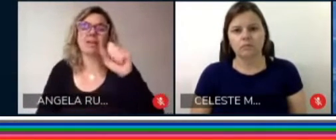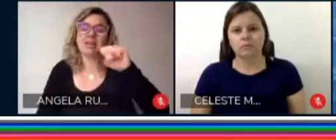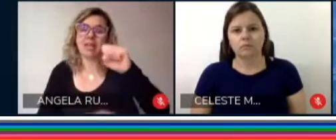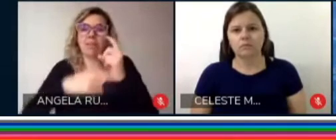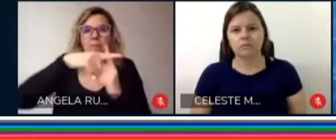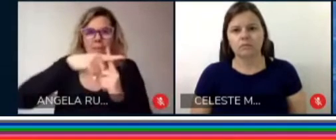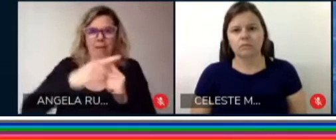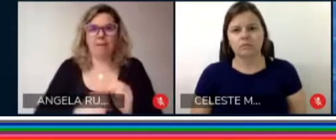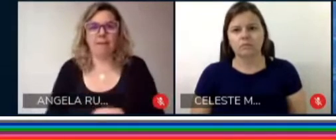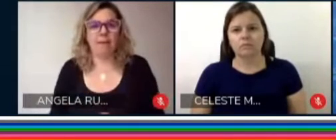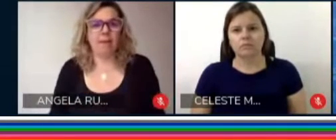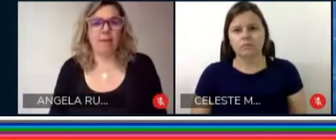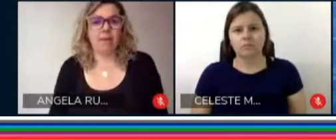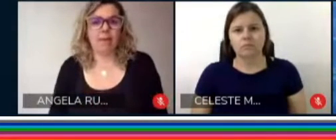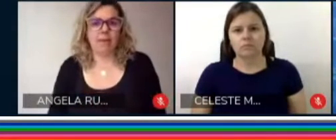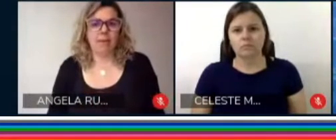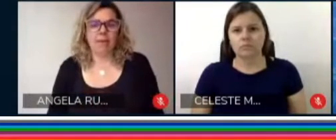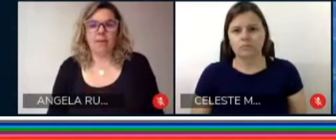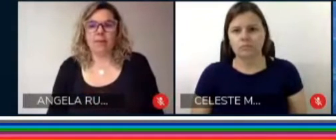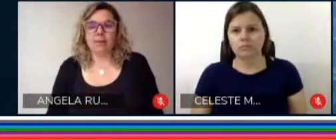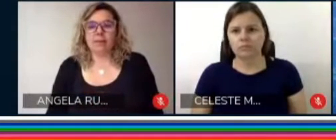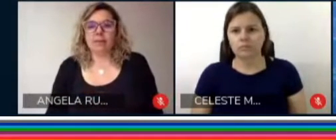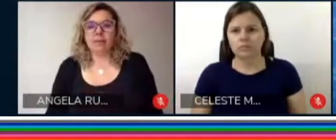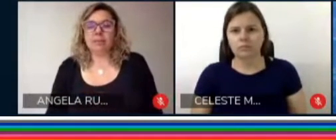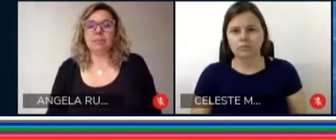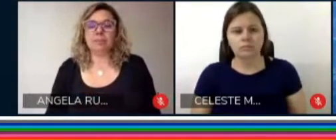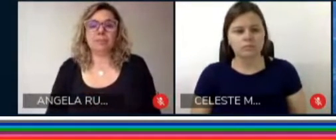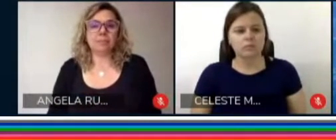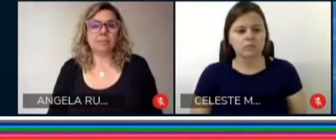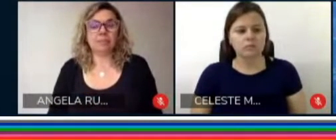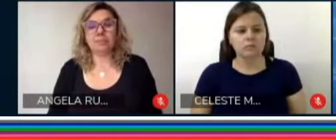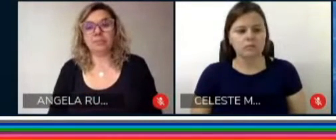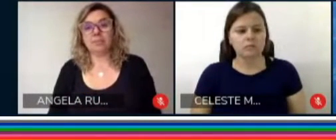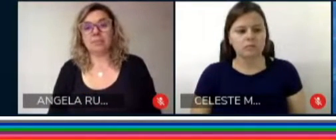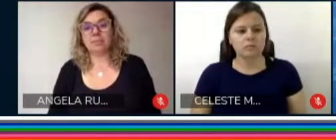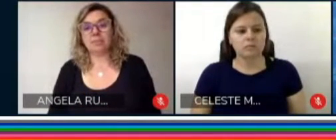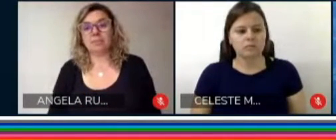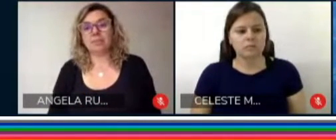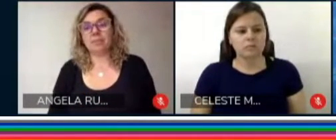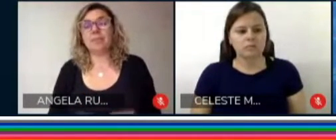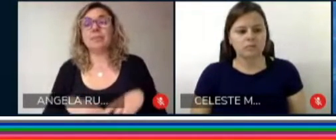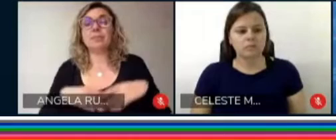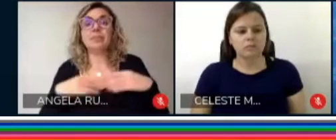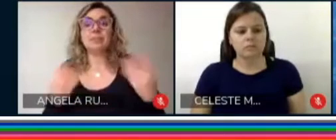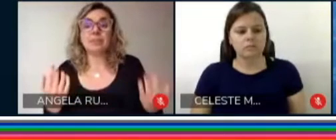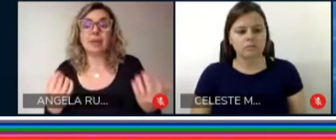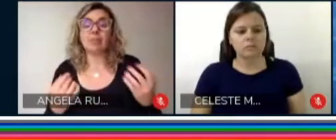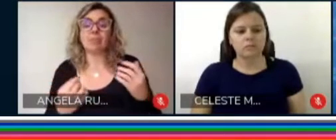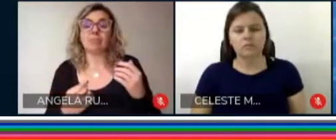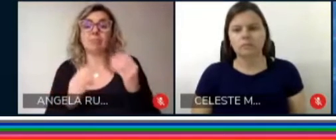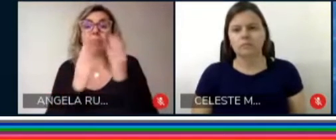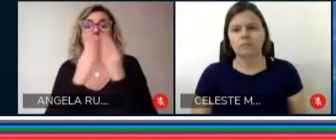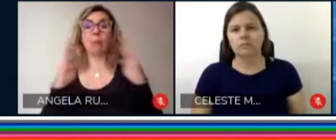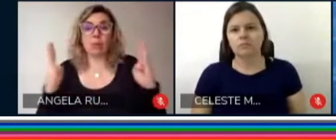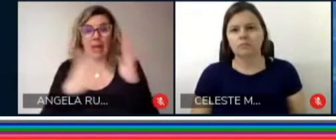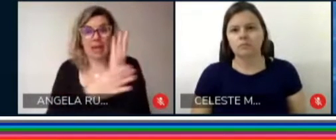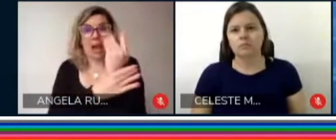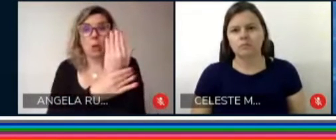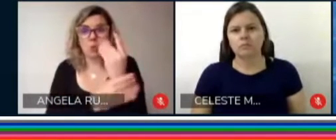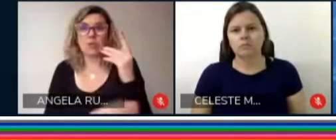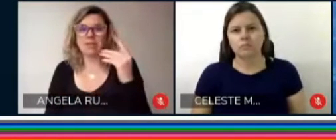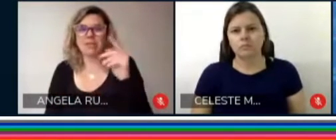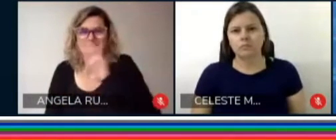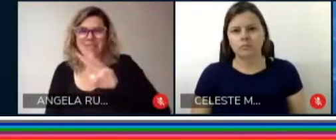Aqui. Como eu estava falando para vocês, lá dentro do Bibliotecas URGS existe essa